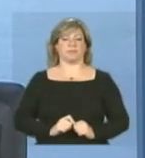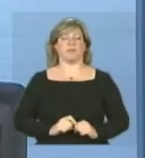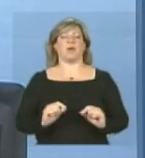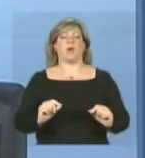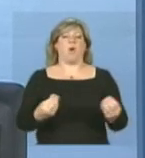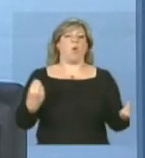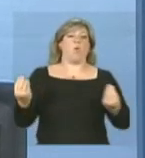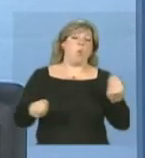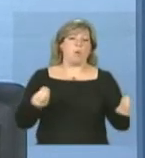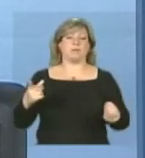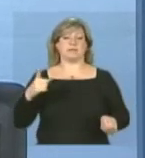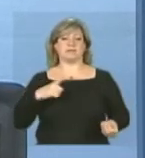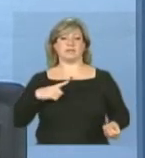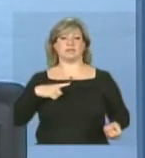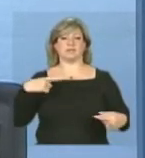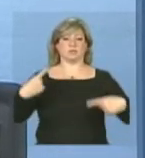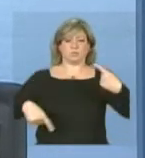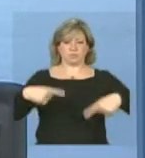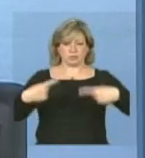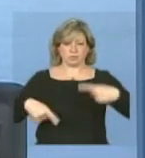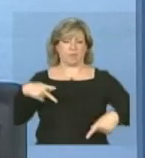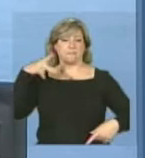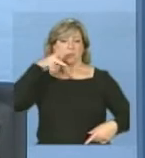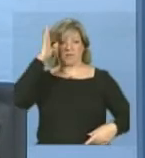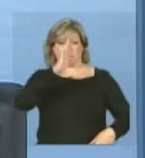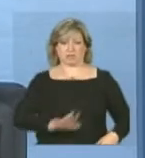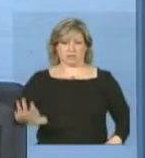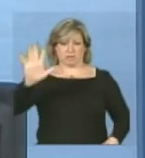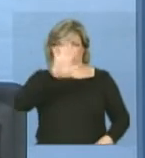da Política Nacional de Alimentação e Nutrição,